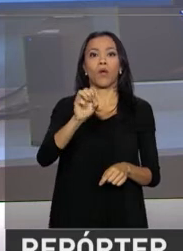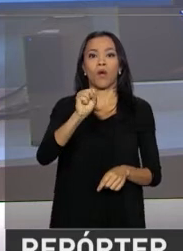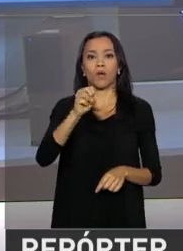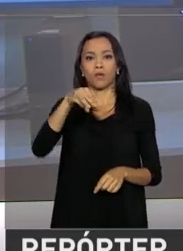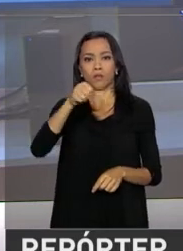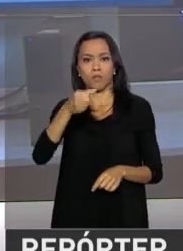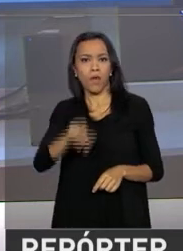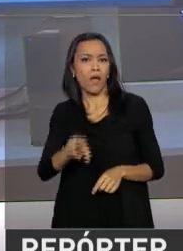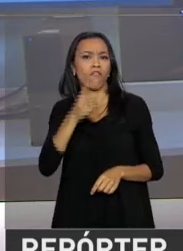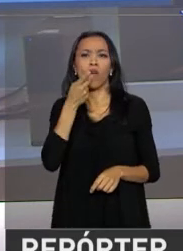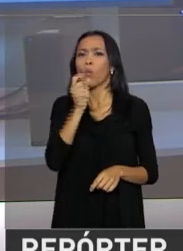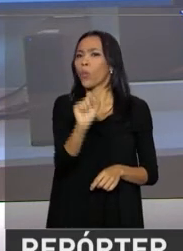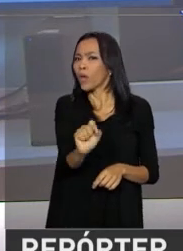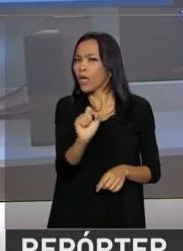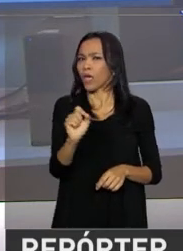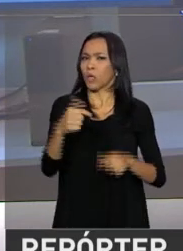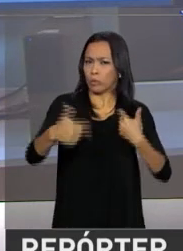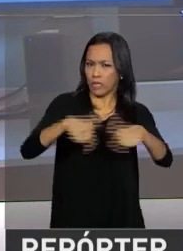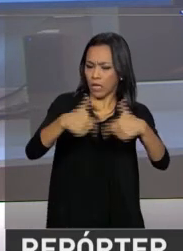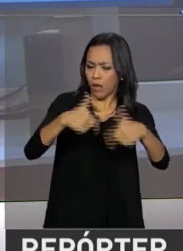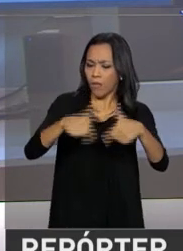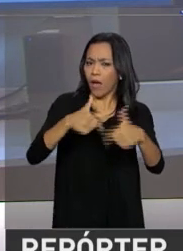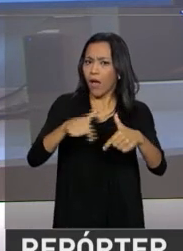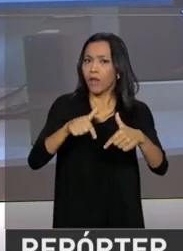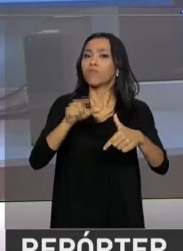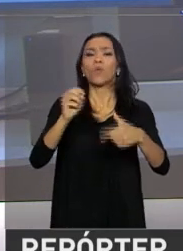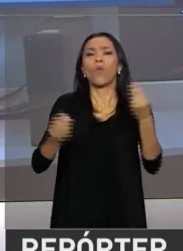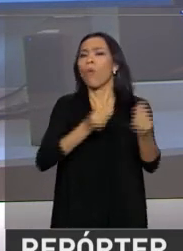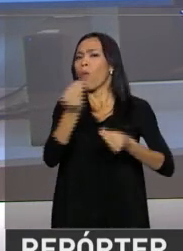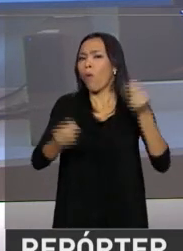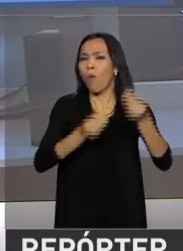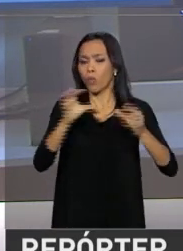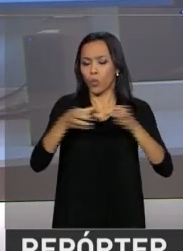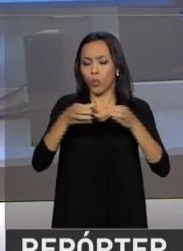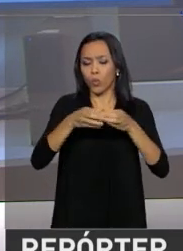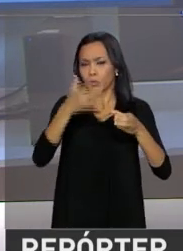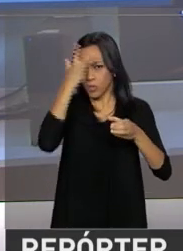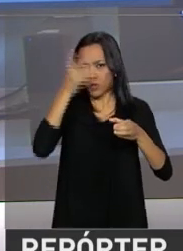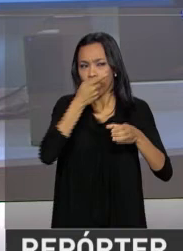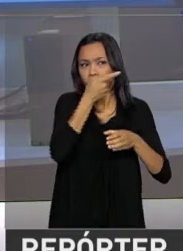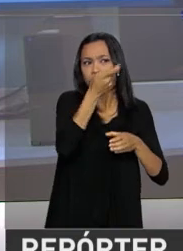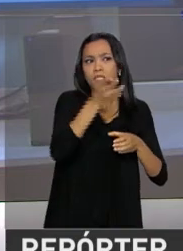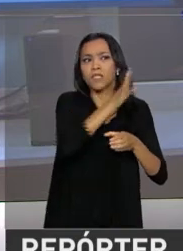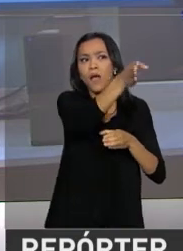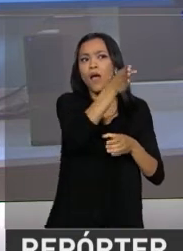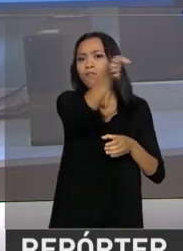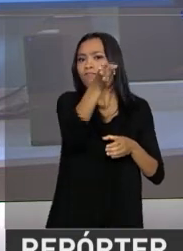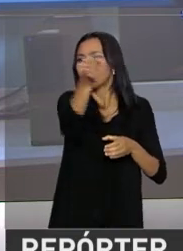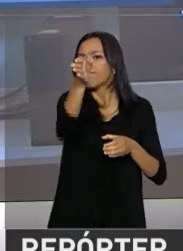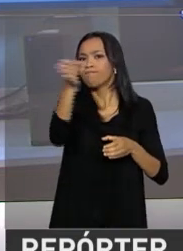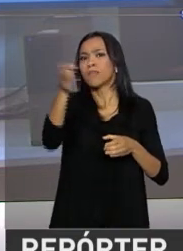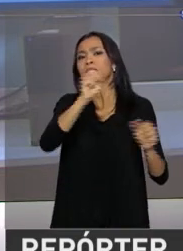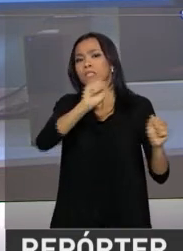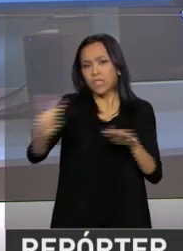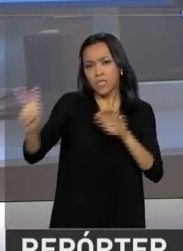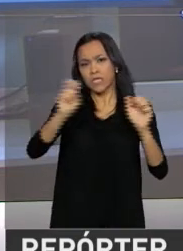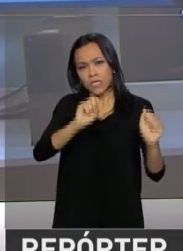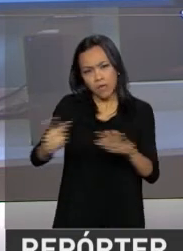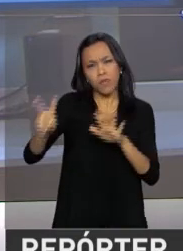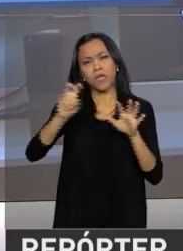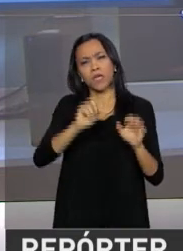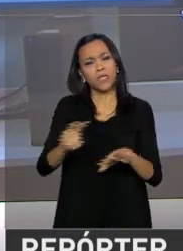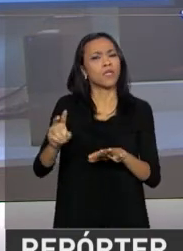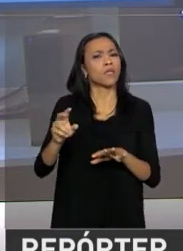falou que o trabalho será feito por visitadores esses visitadores vão visitar semanalmente pelo menos